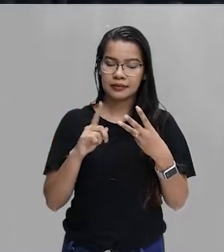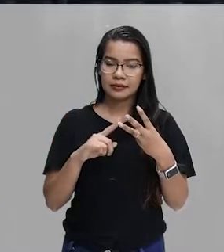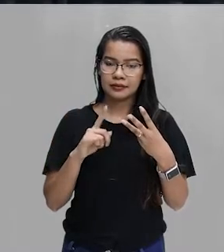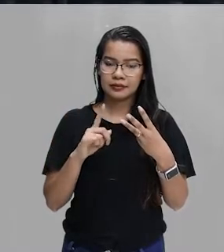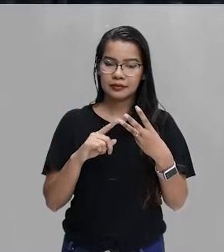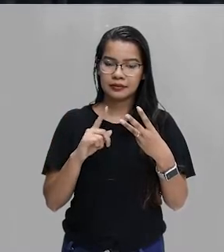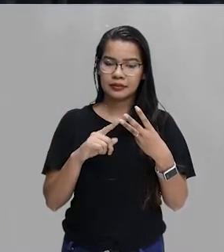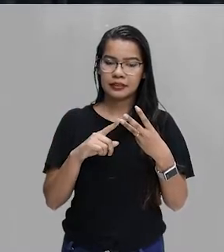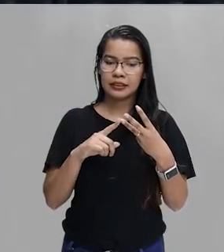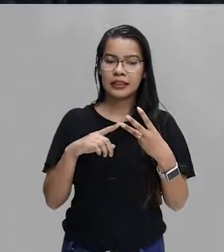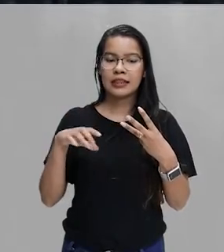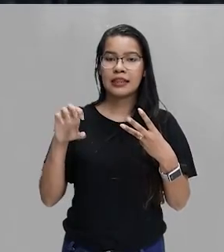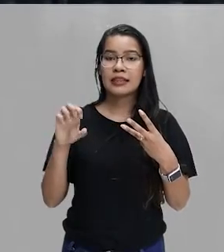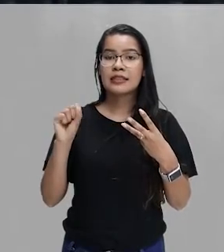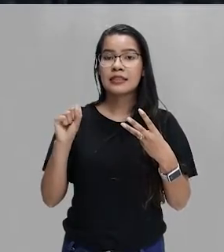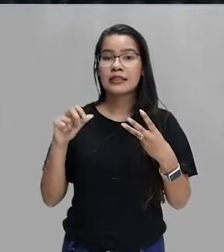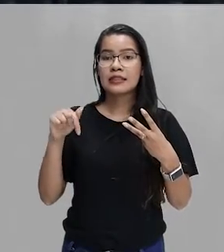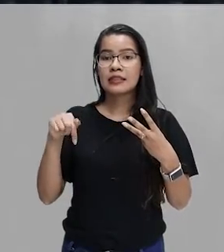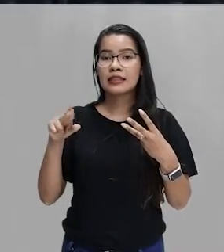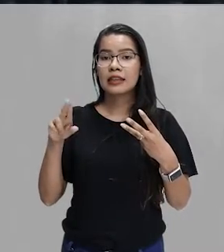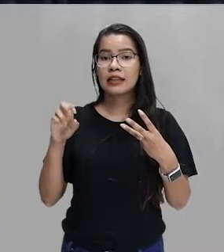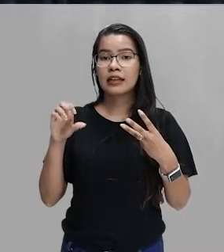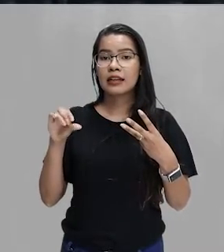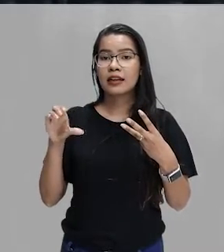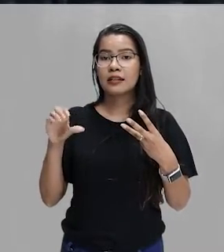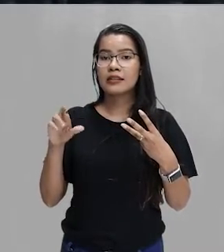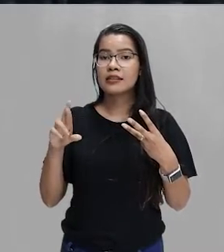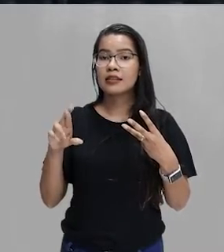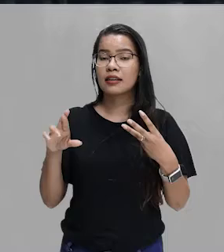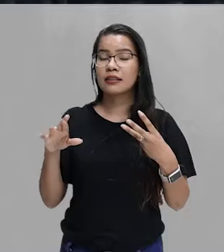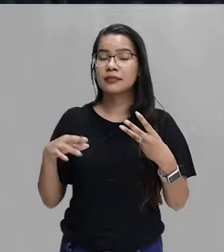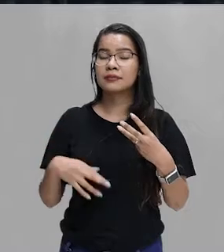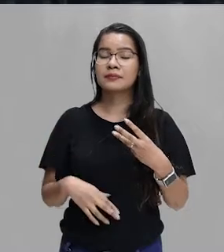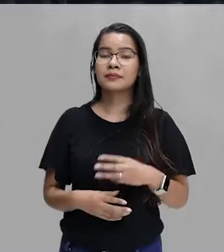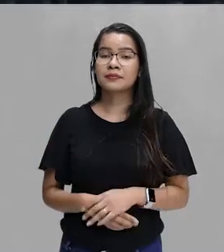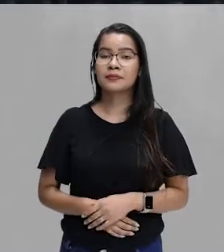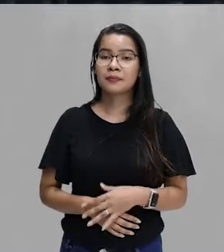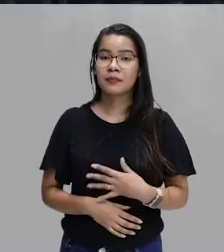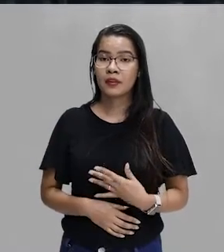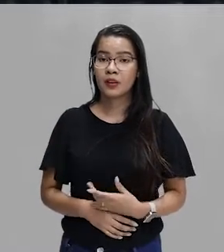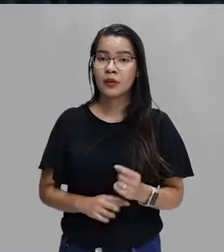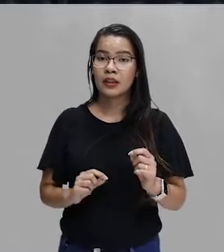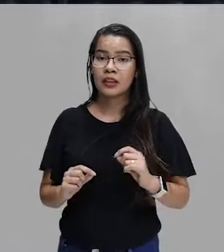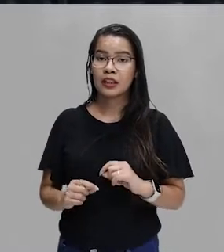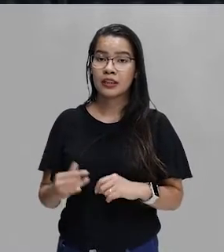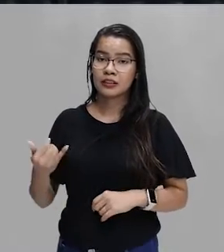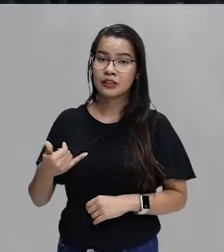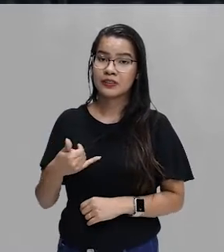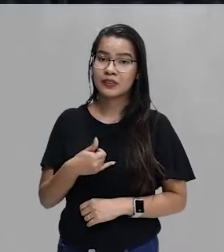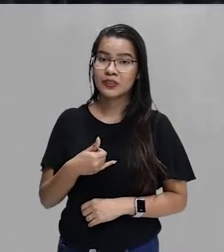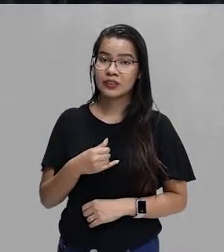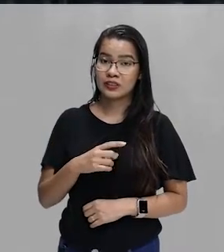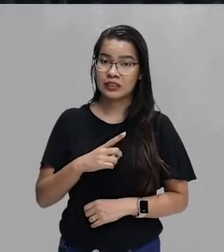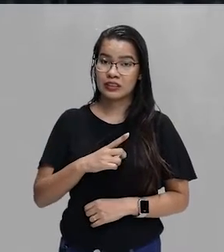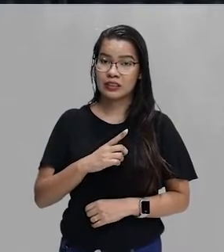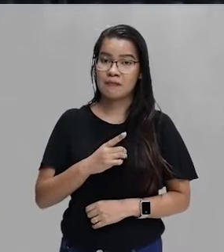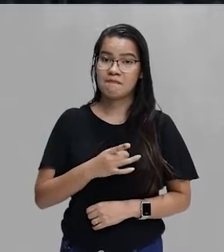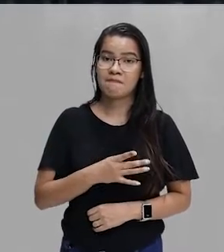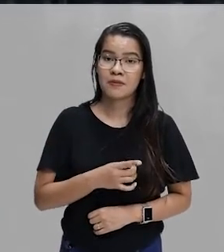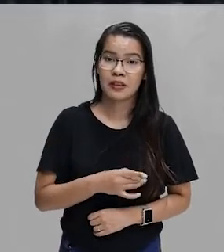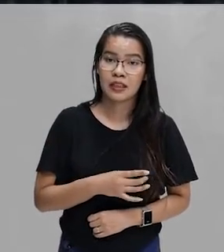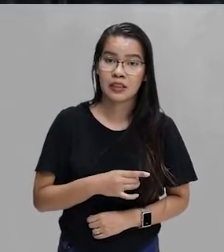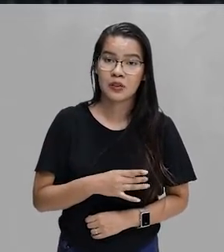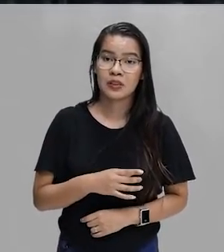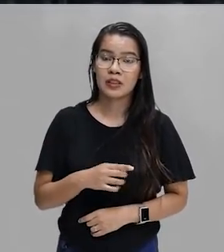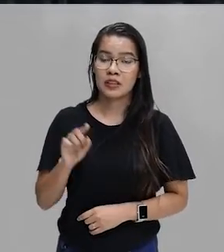Declarou-me que eu tinha medo. Que eu tinha medo é uma oração subordinada, certo? E ainda, que você